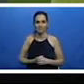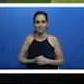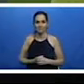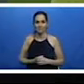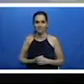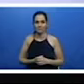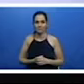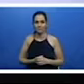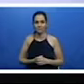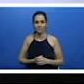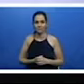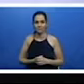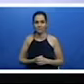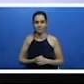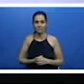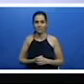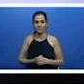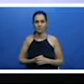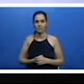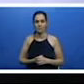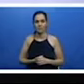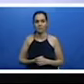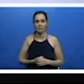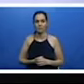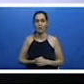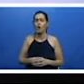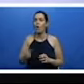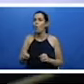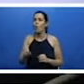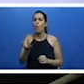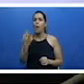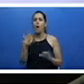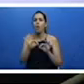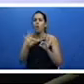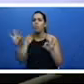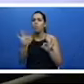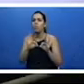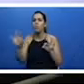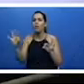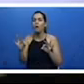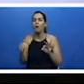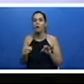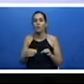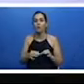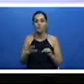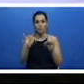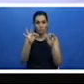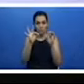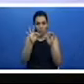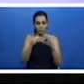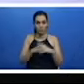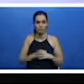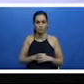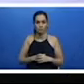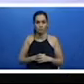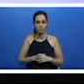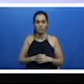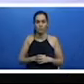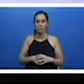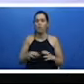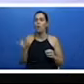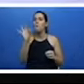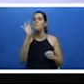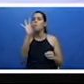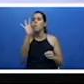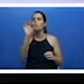que significa? É quantas cordas saem do ponto. Por exemplo, do ponto A